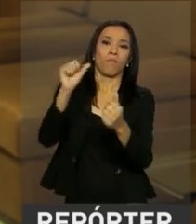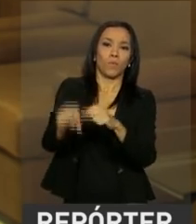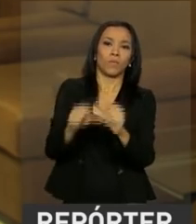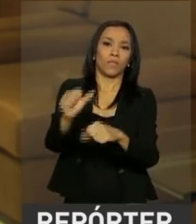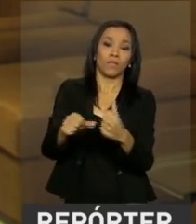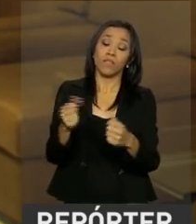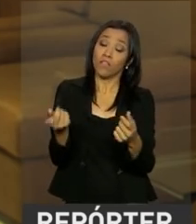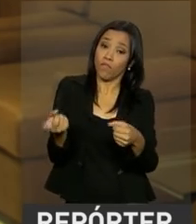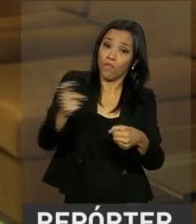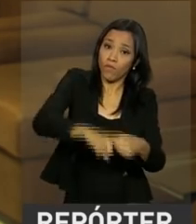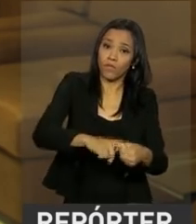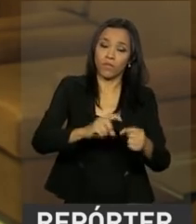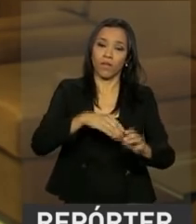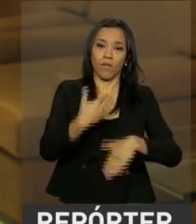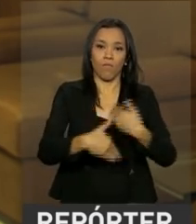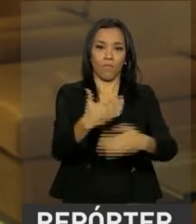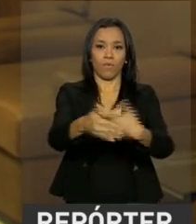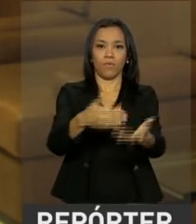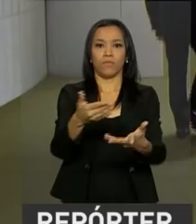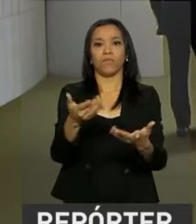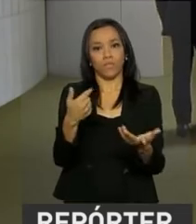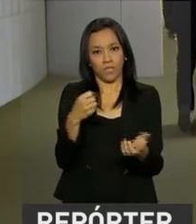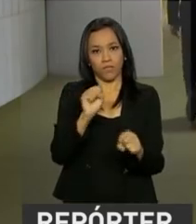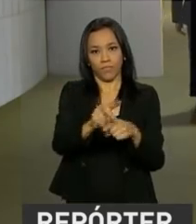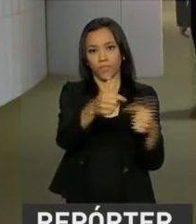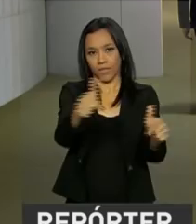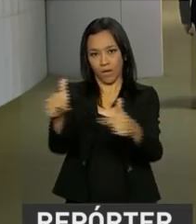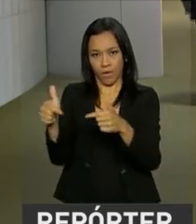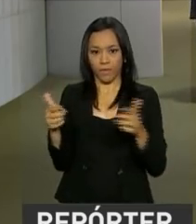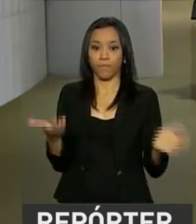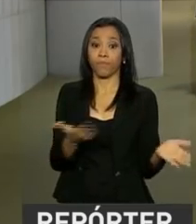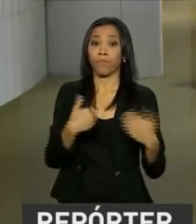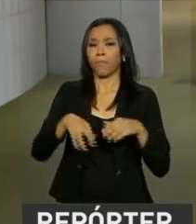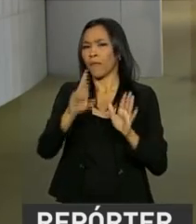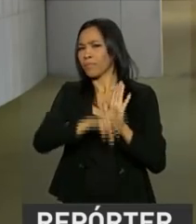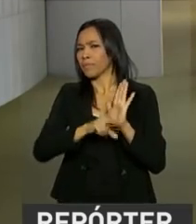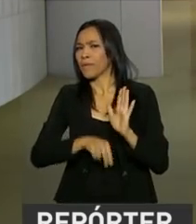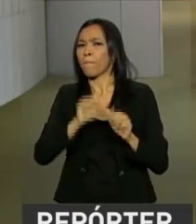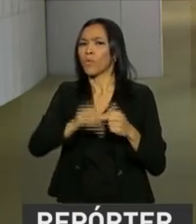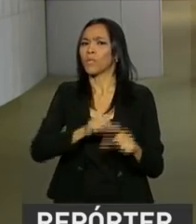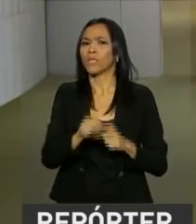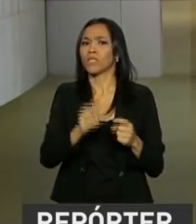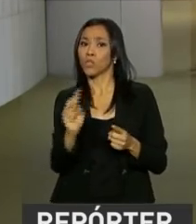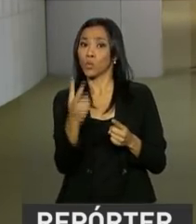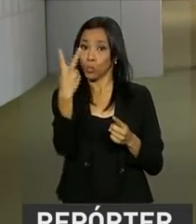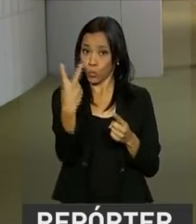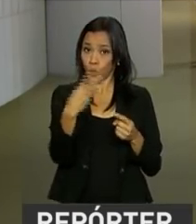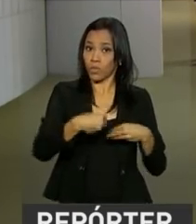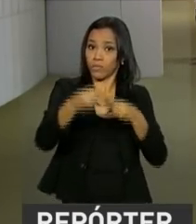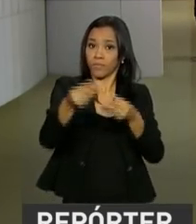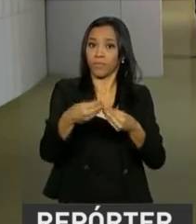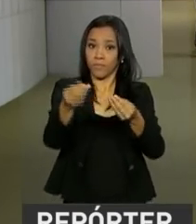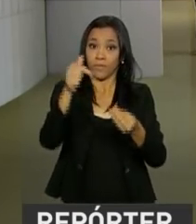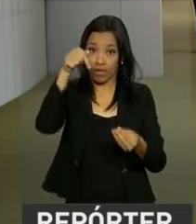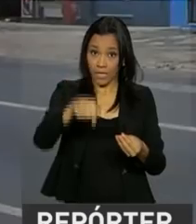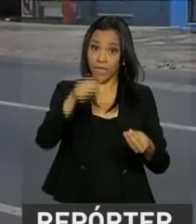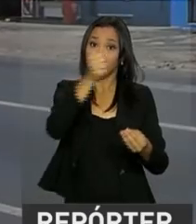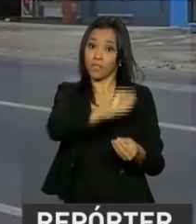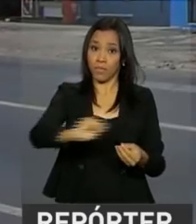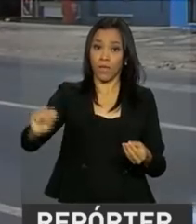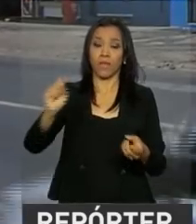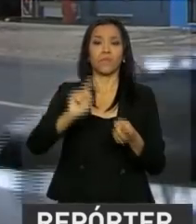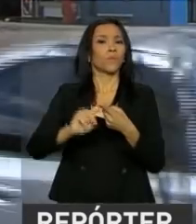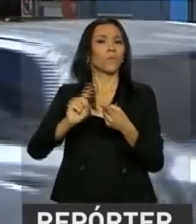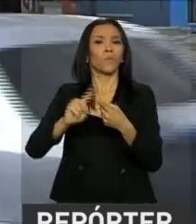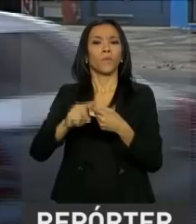Brasil voltar a crescer e gerar empregos. Entre as reformas estão duas que devem ser enviadas ao Congresso neste semestre. A